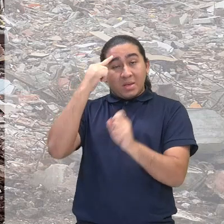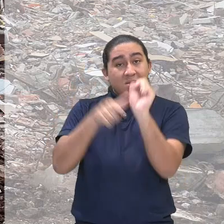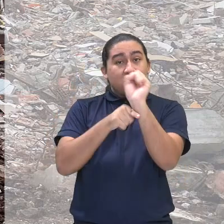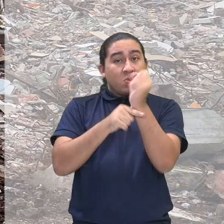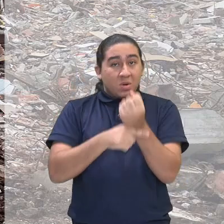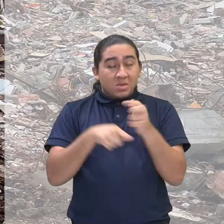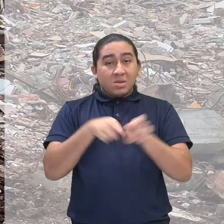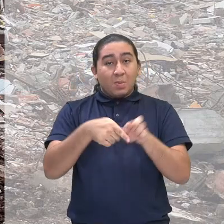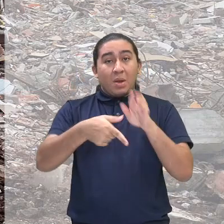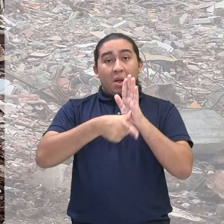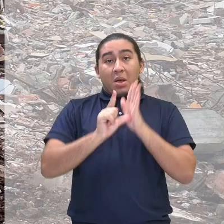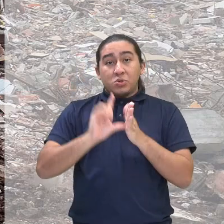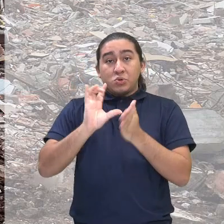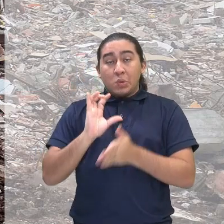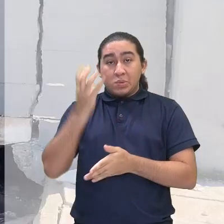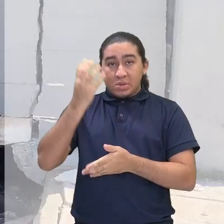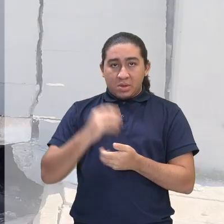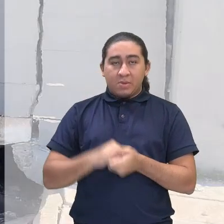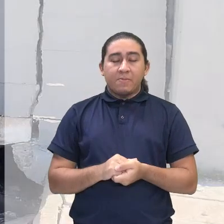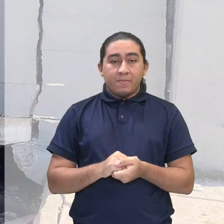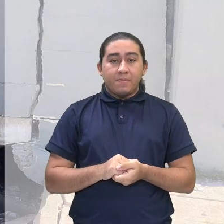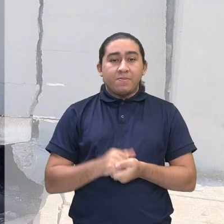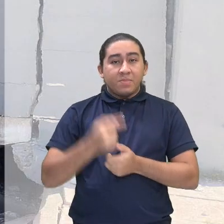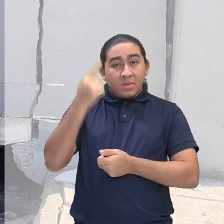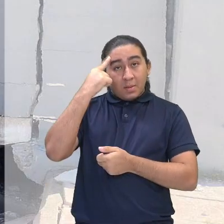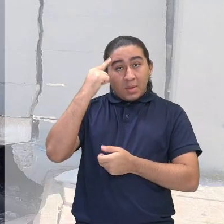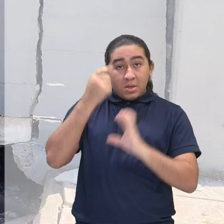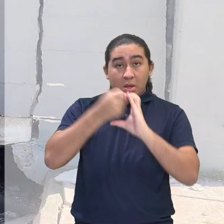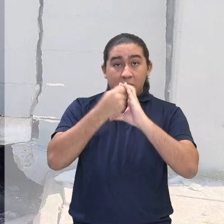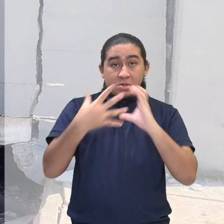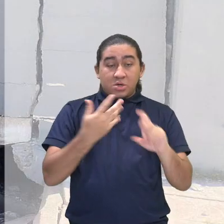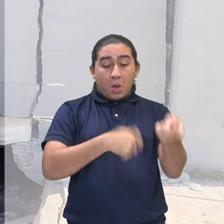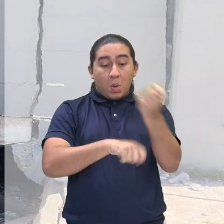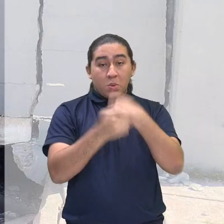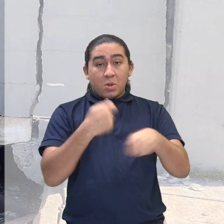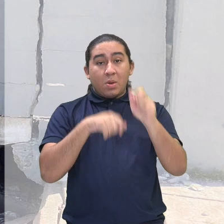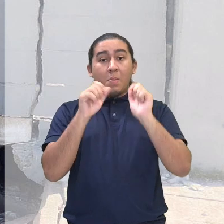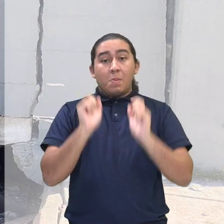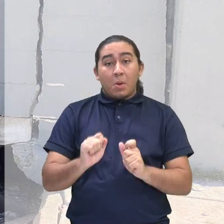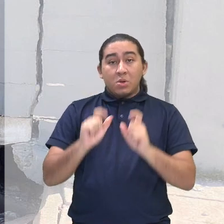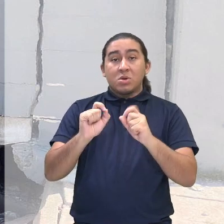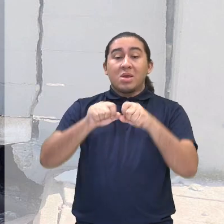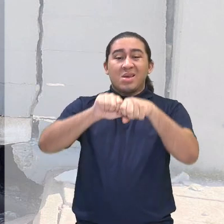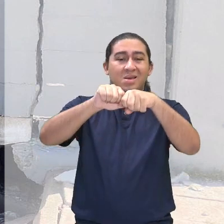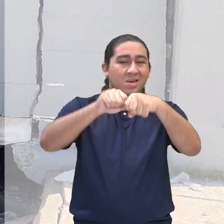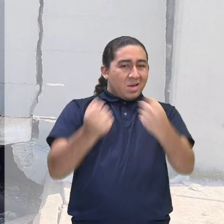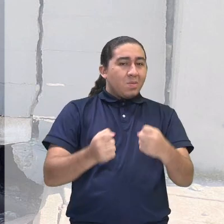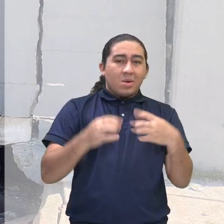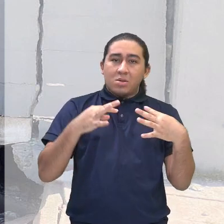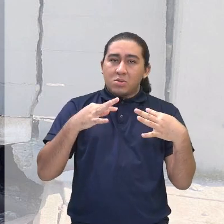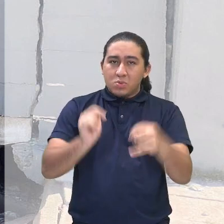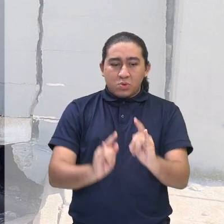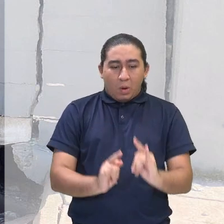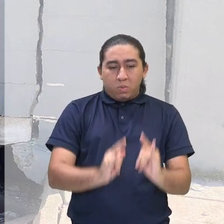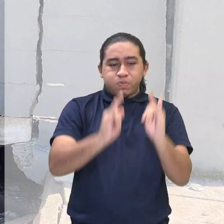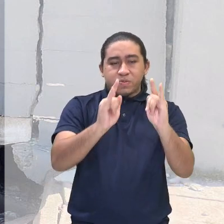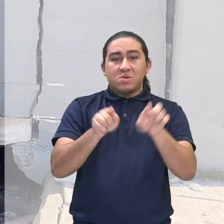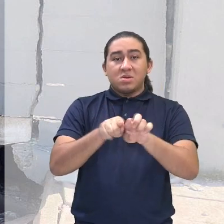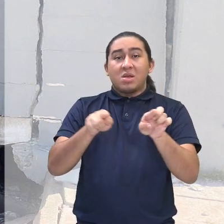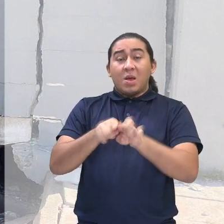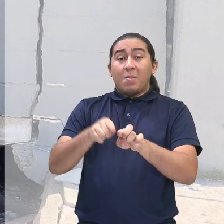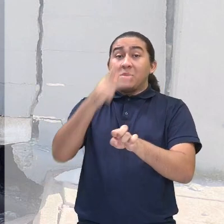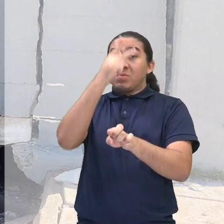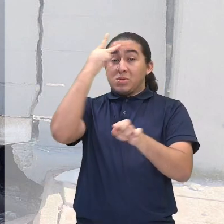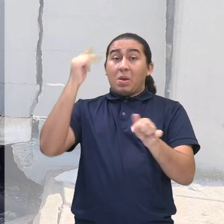preparação. Na economia, esses eventos podem danificar infraestrutura, interromper atividades econômicas